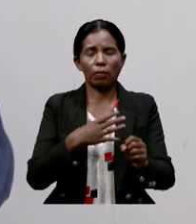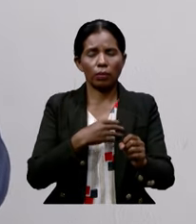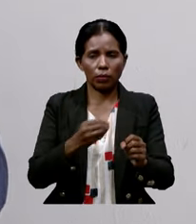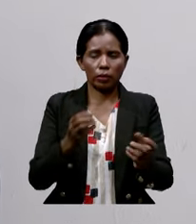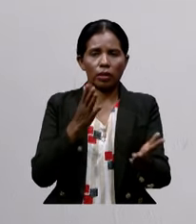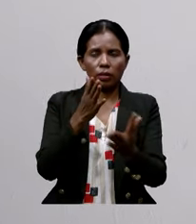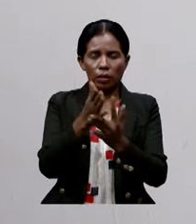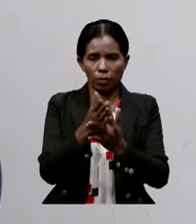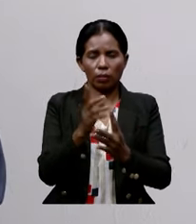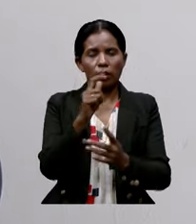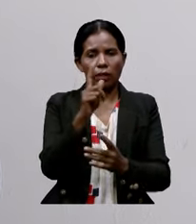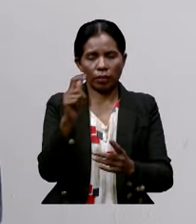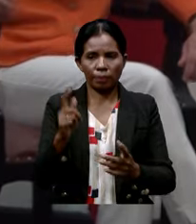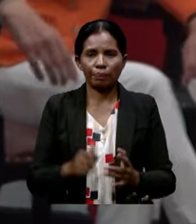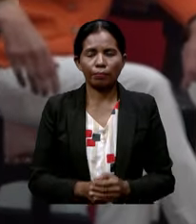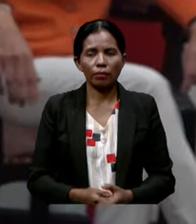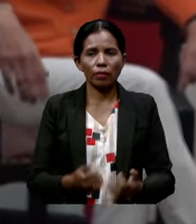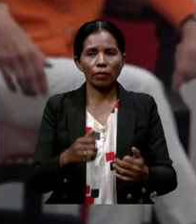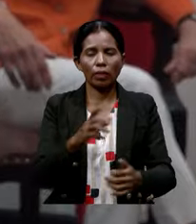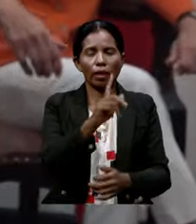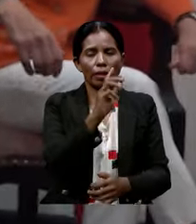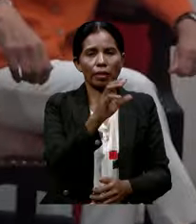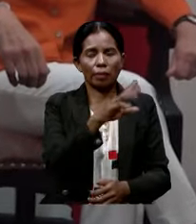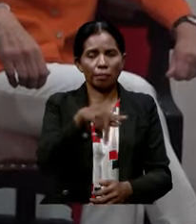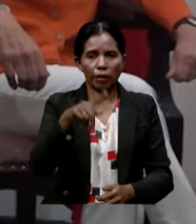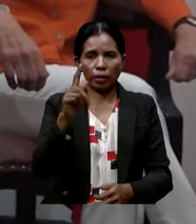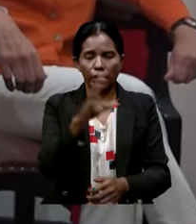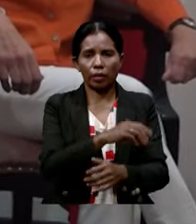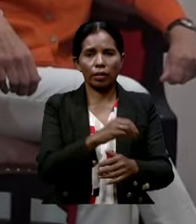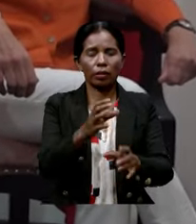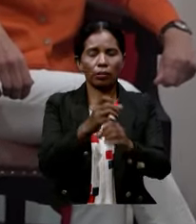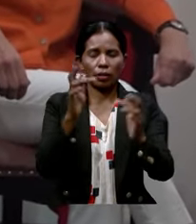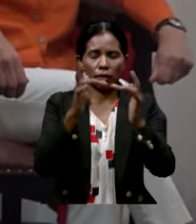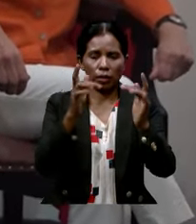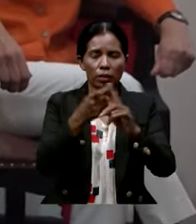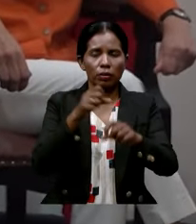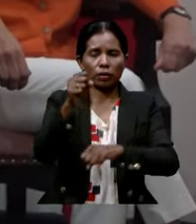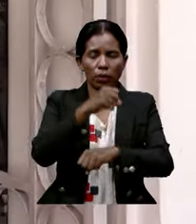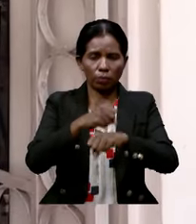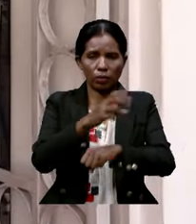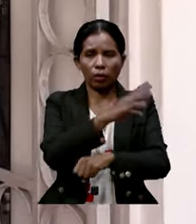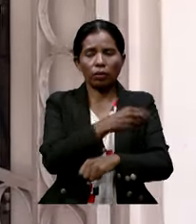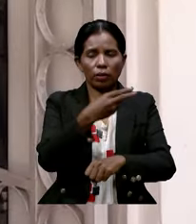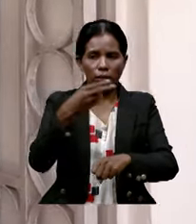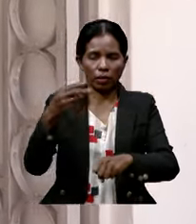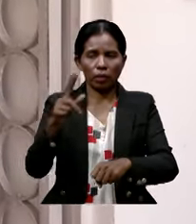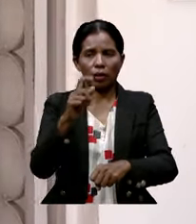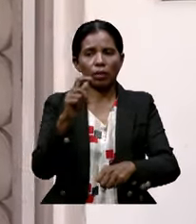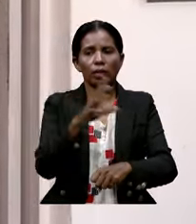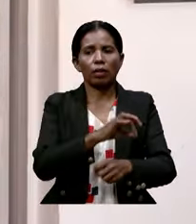ou qualidade. Dada um operador Timor Telecom foi rede internet usi Singapura no Indonésia, no Timor Telecom